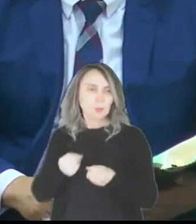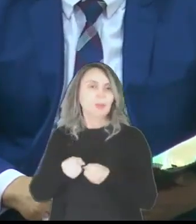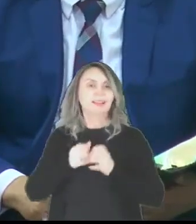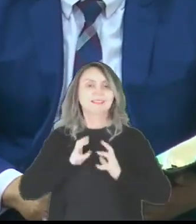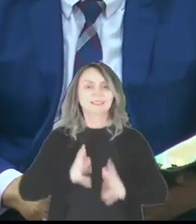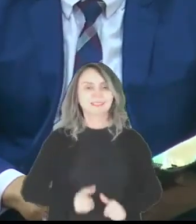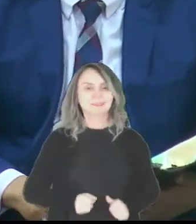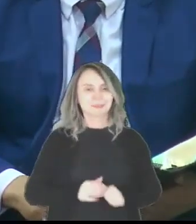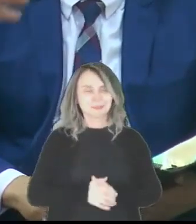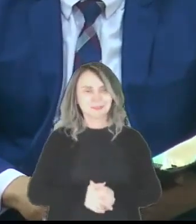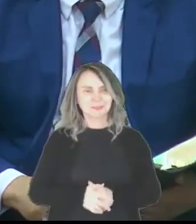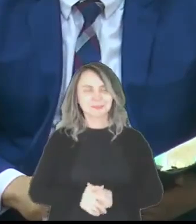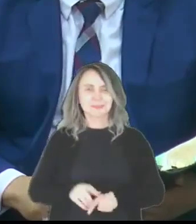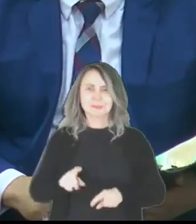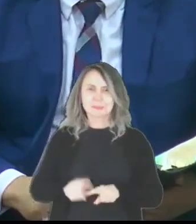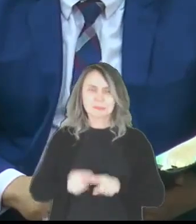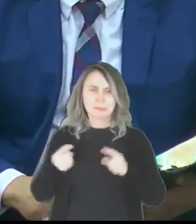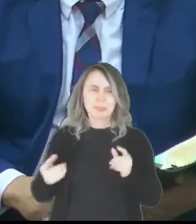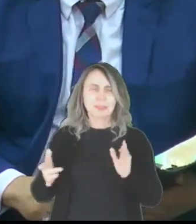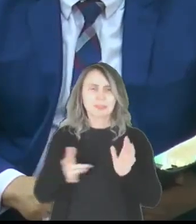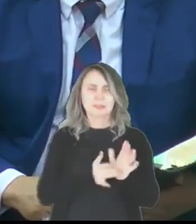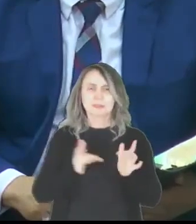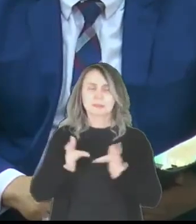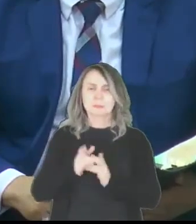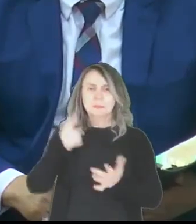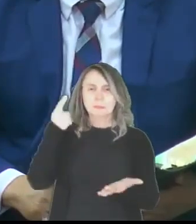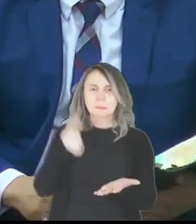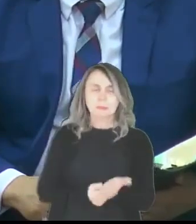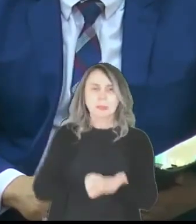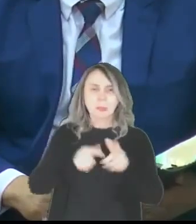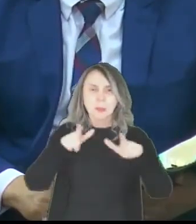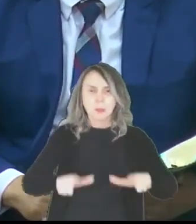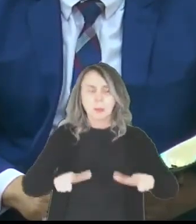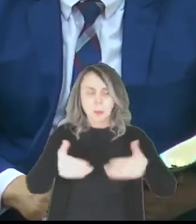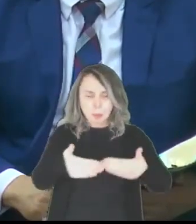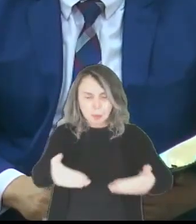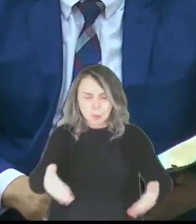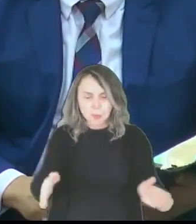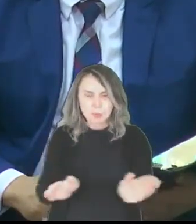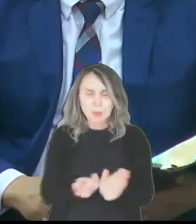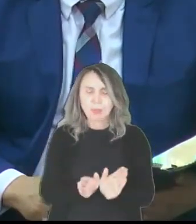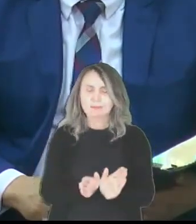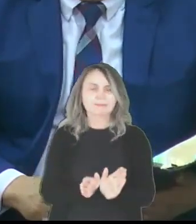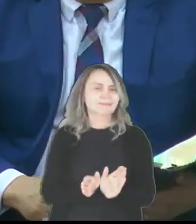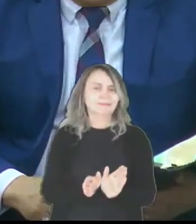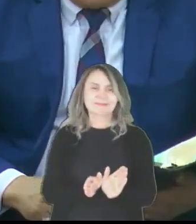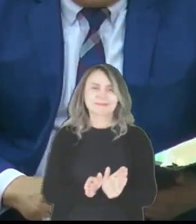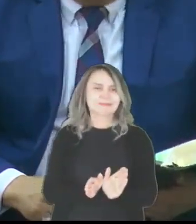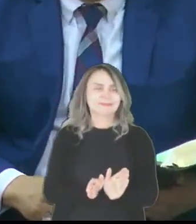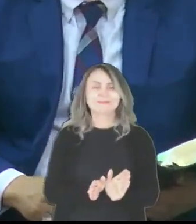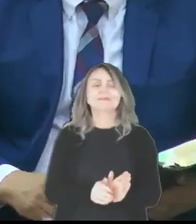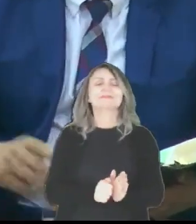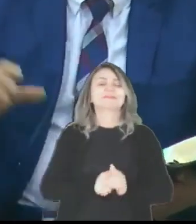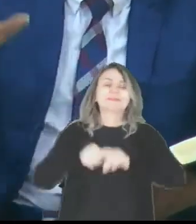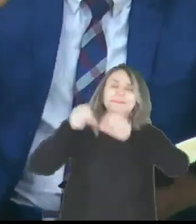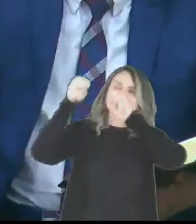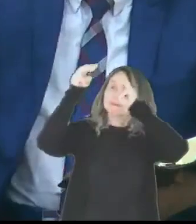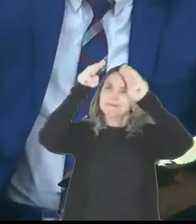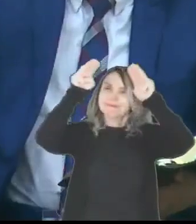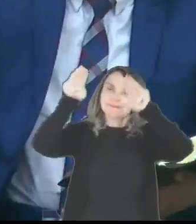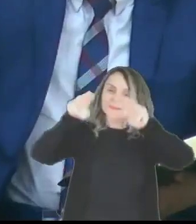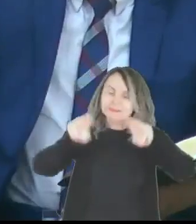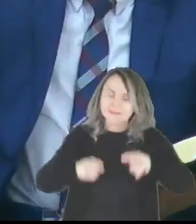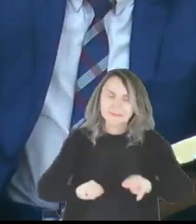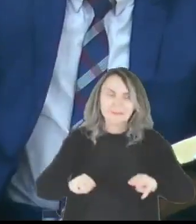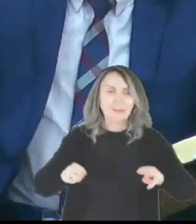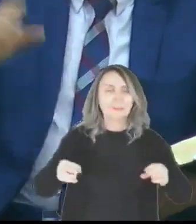irmão, ele não marcou nenhum lugar. O maná caía na porta da tenda. Quem pode dar glória para Jesus